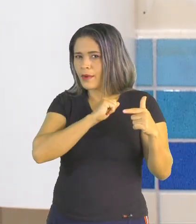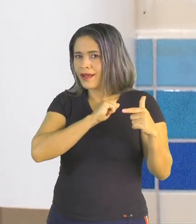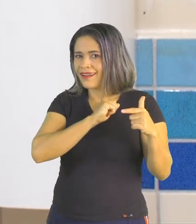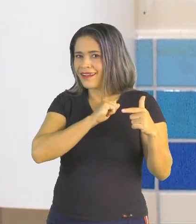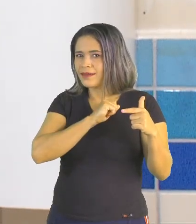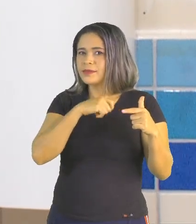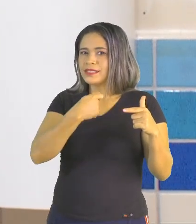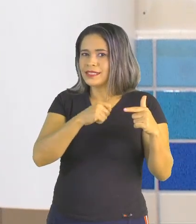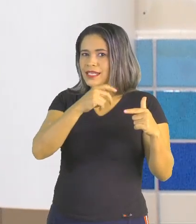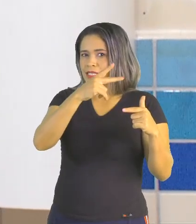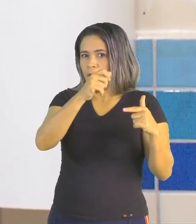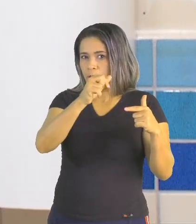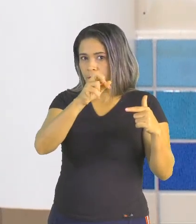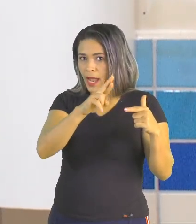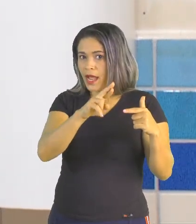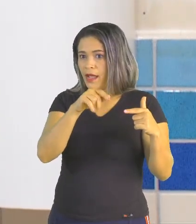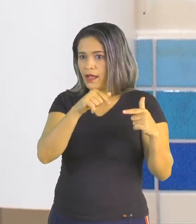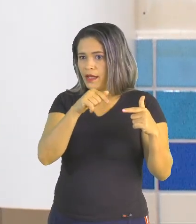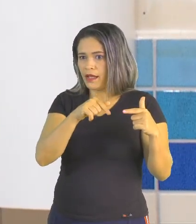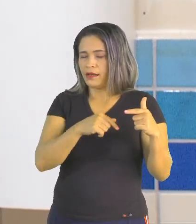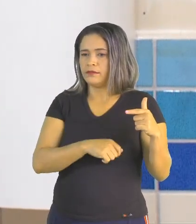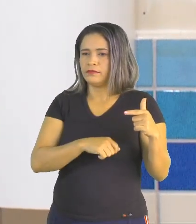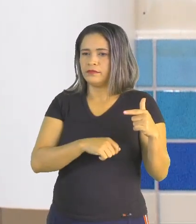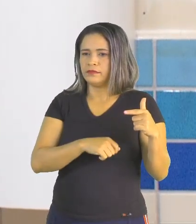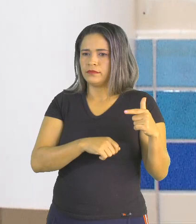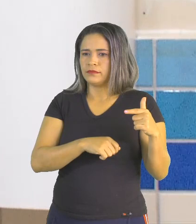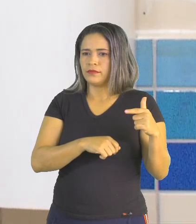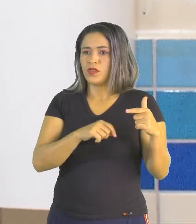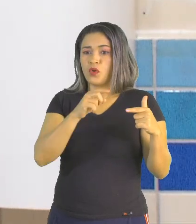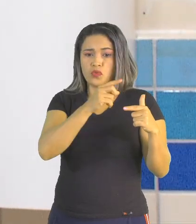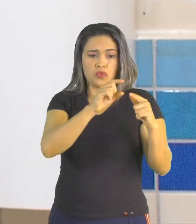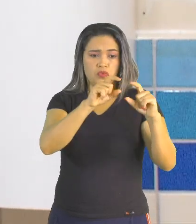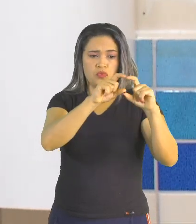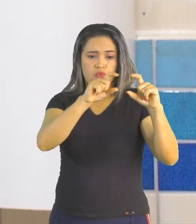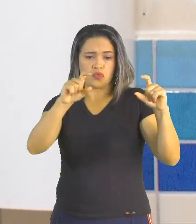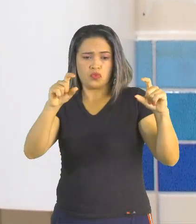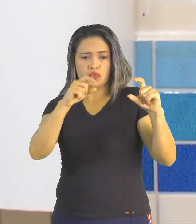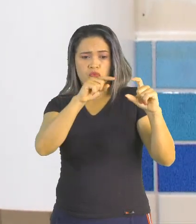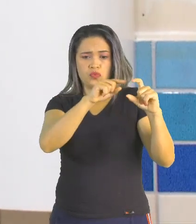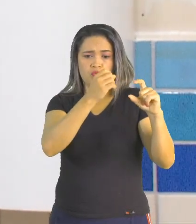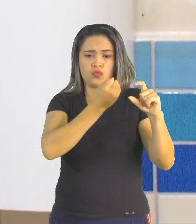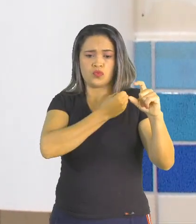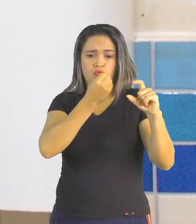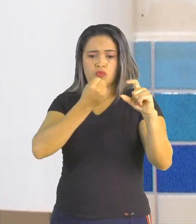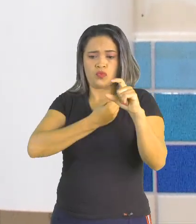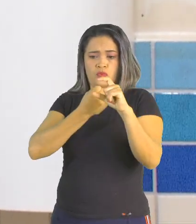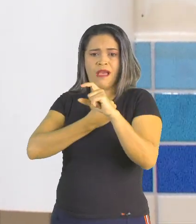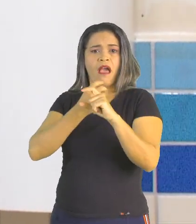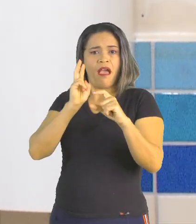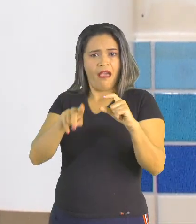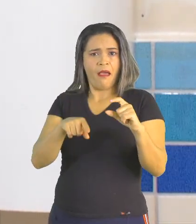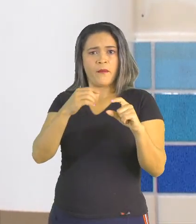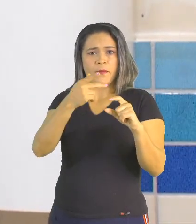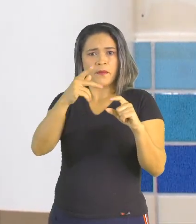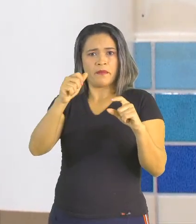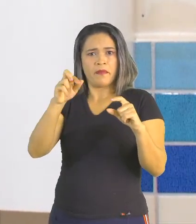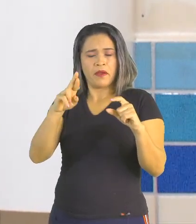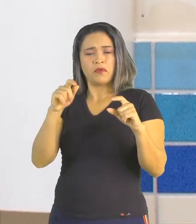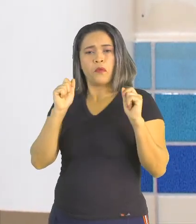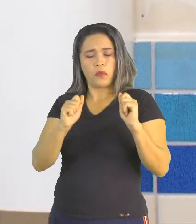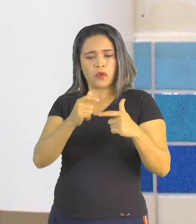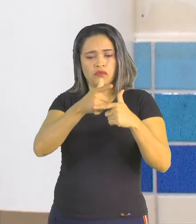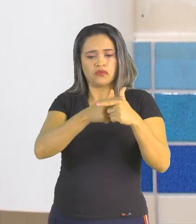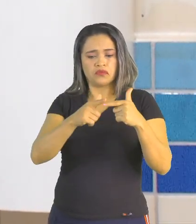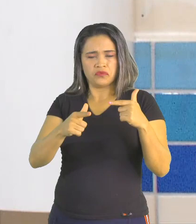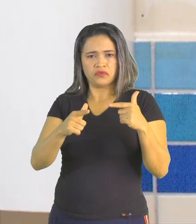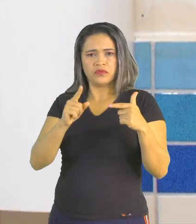ser par. Nós temos aqui todos os 3 por par. Então, dá para eu dividir os 3 números